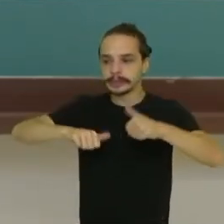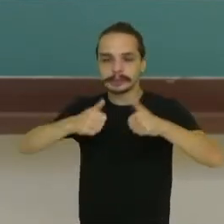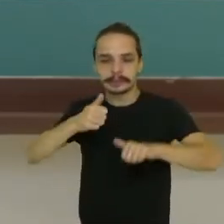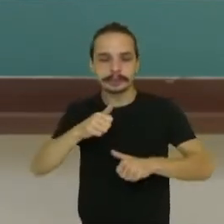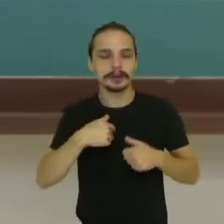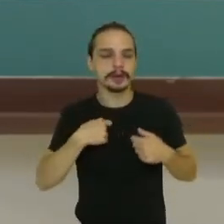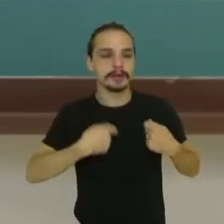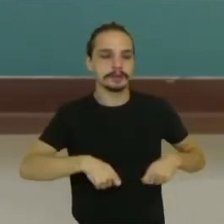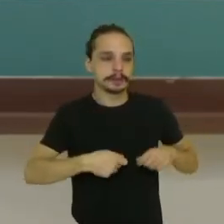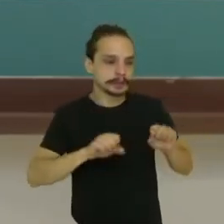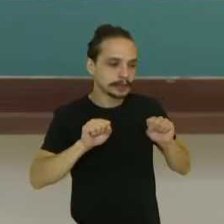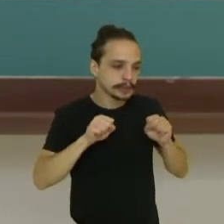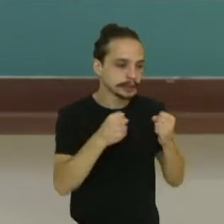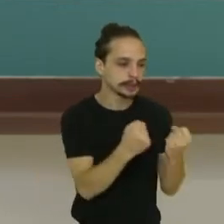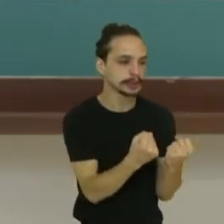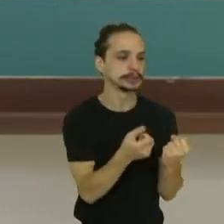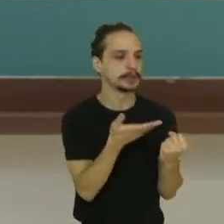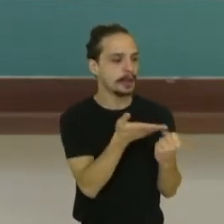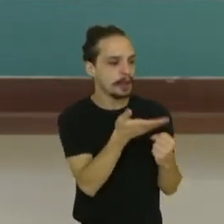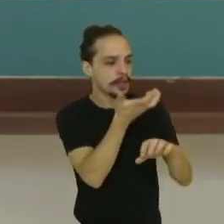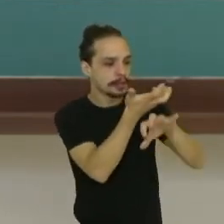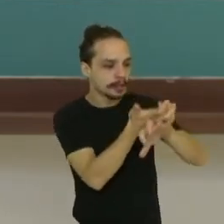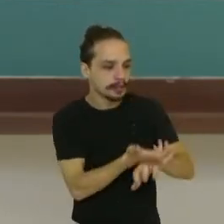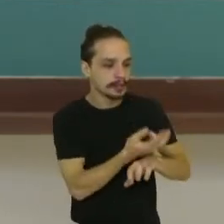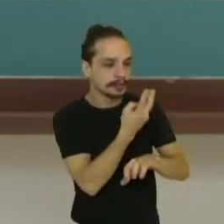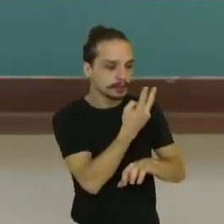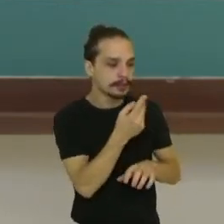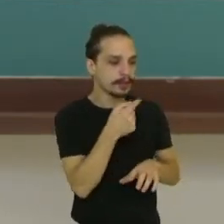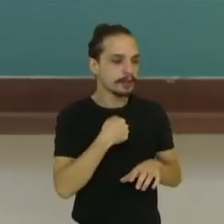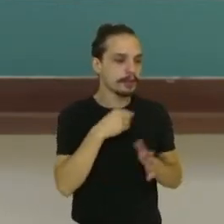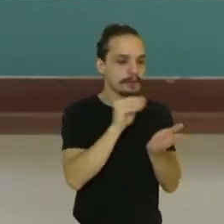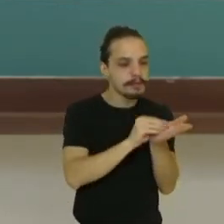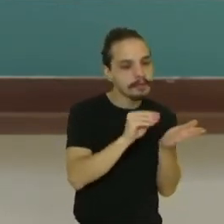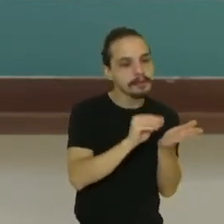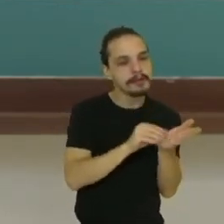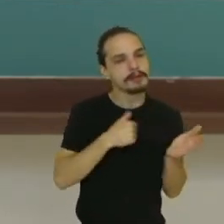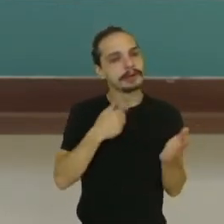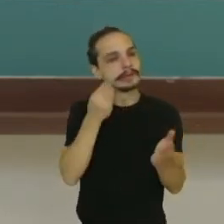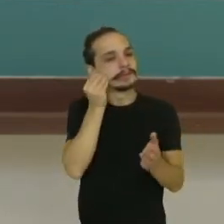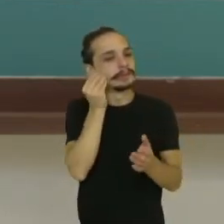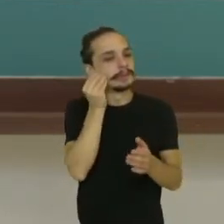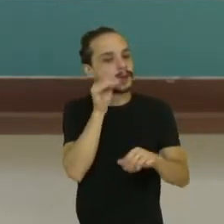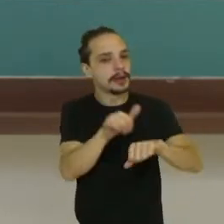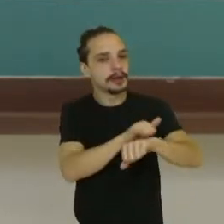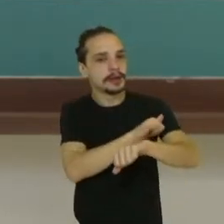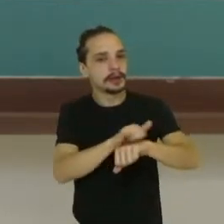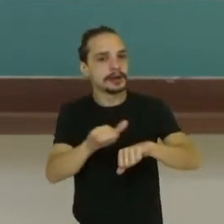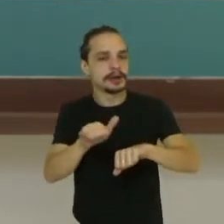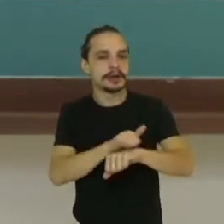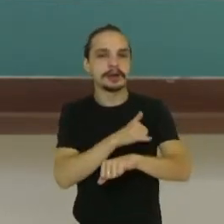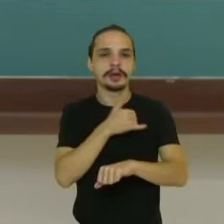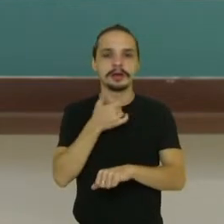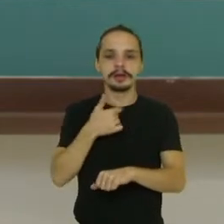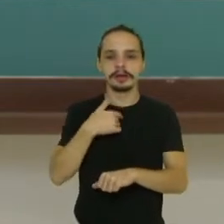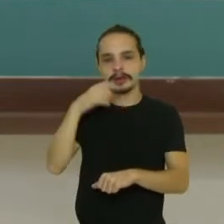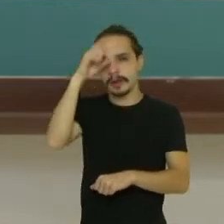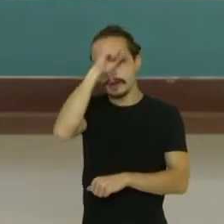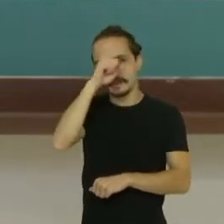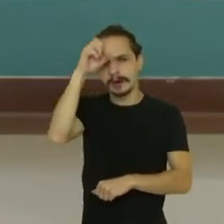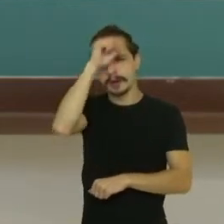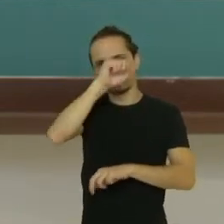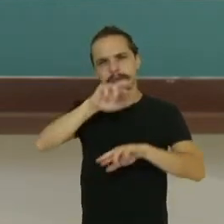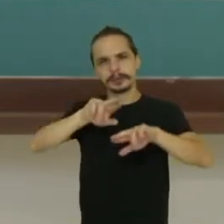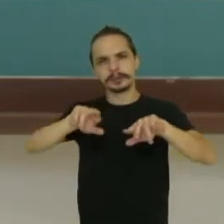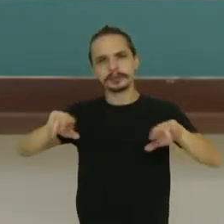eu me dedique um pouco mais a essas disciplinas vou criar estratégias Nós aprendemos de múltiplas formas